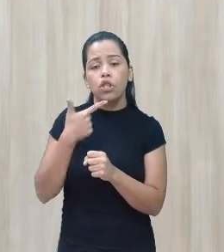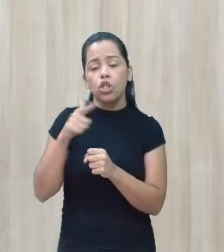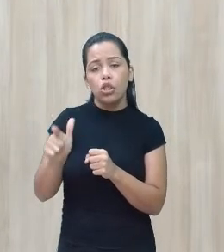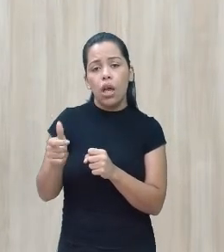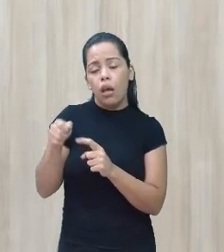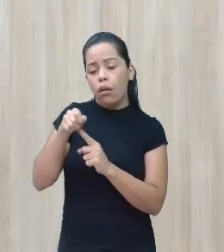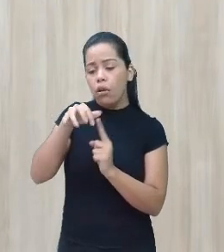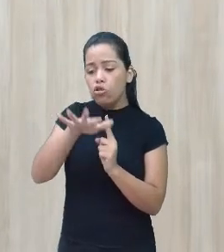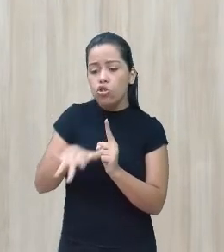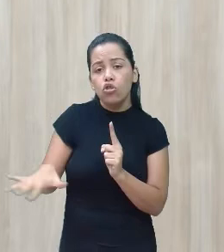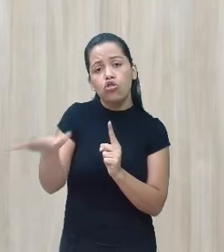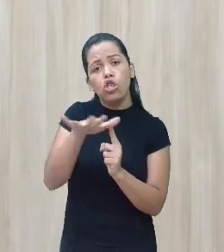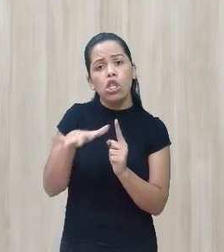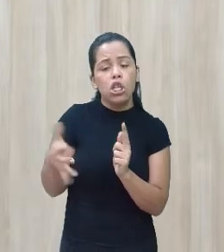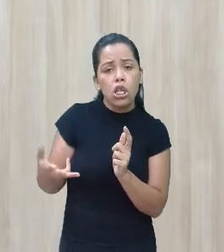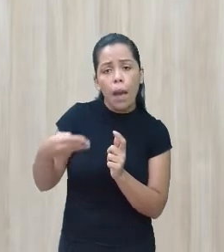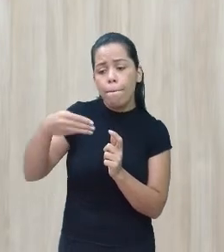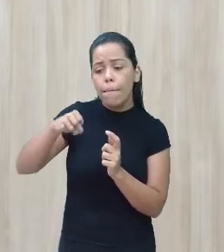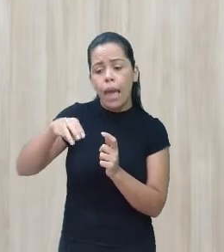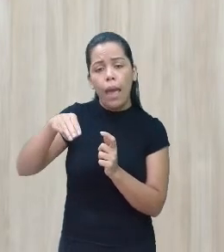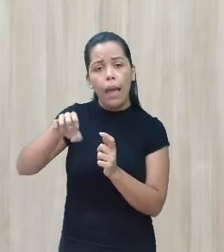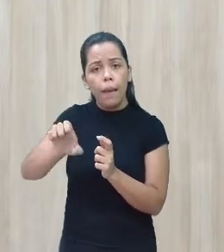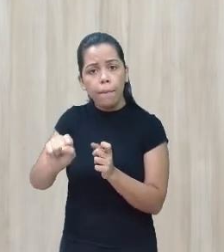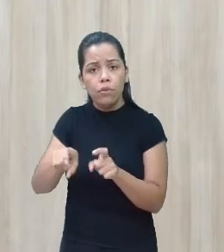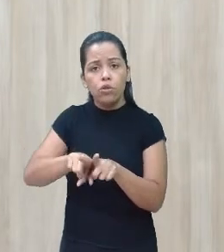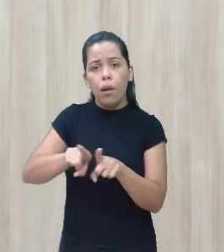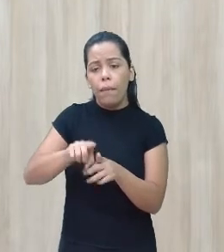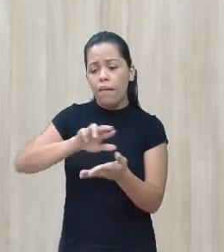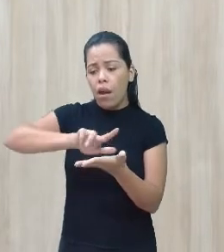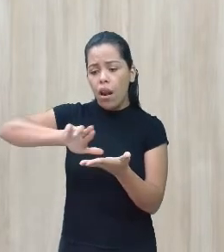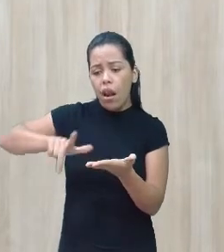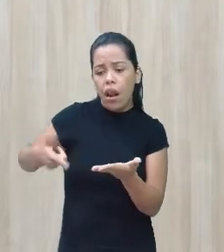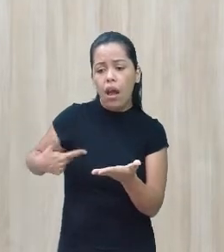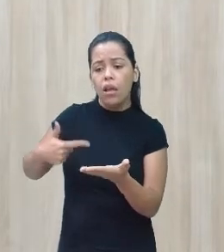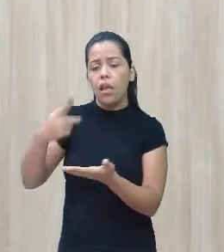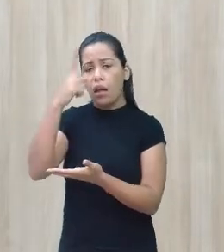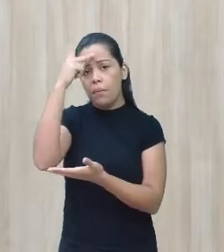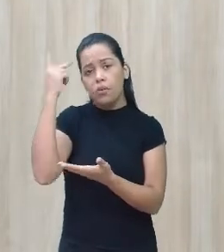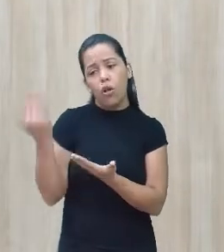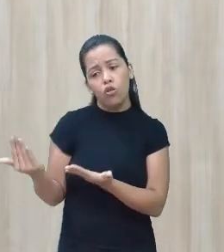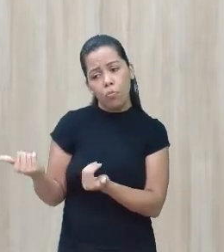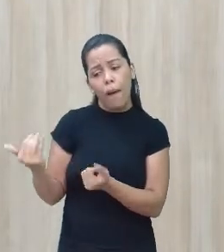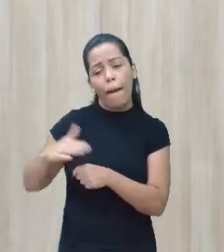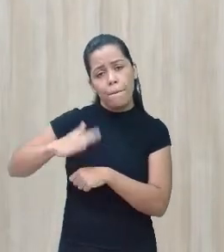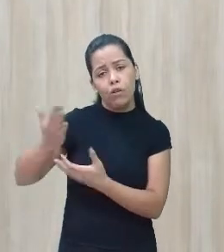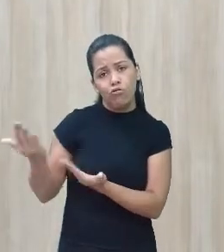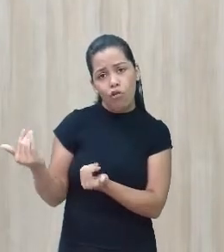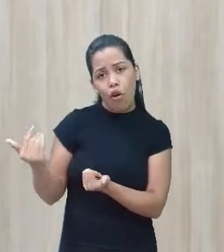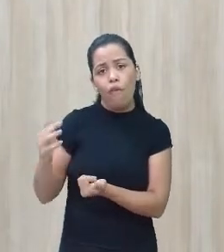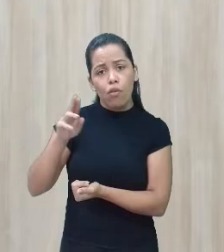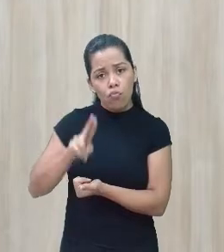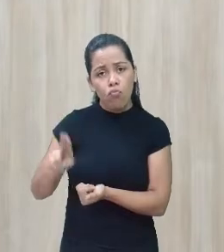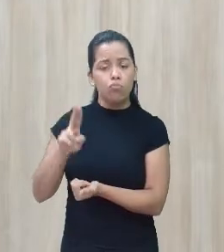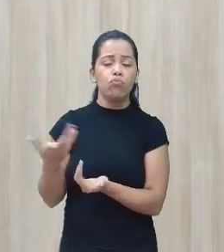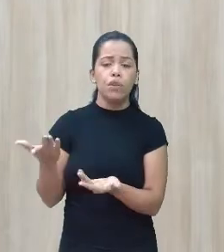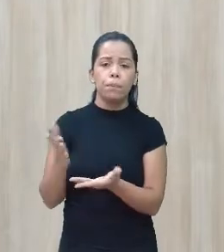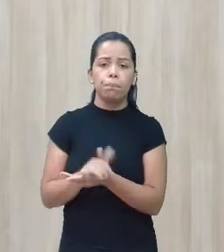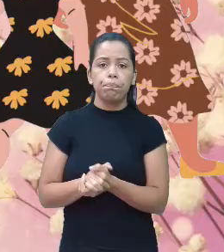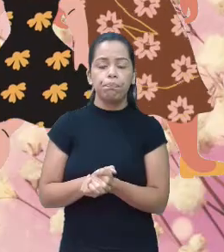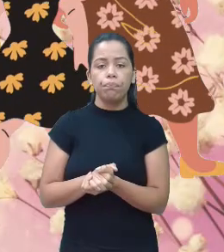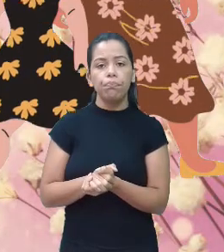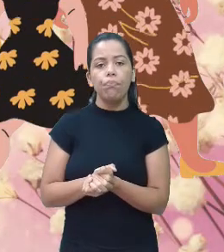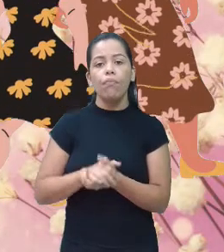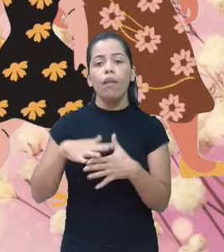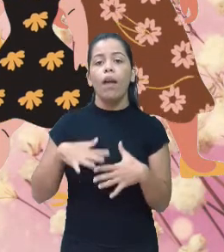memes até, coisas que são atuais e que eles estejam consumindo nas redes sociais nos dias de hoje. O que mais, Vivi? E isso